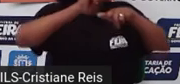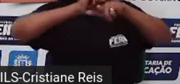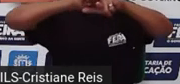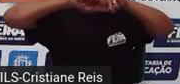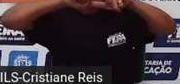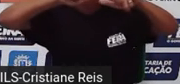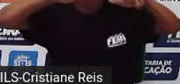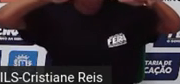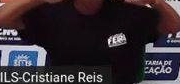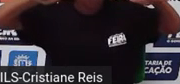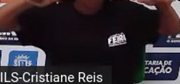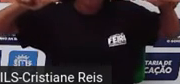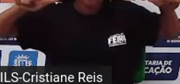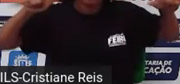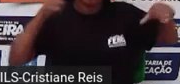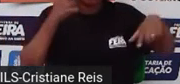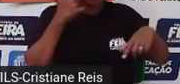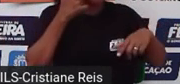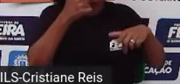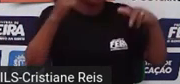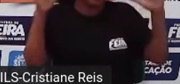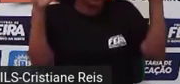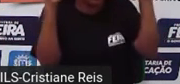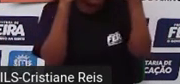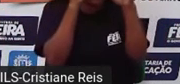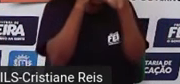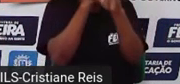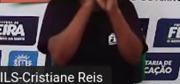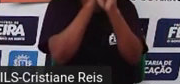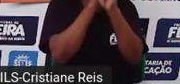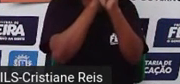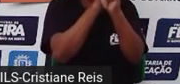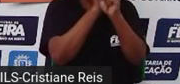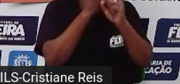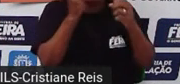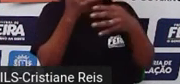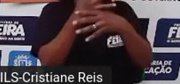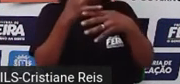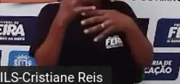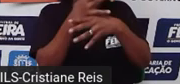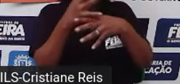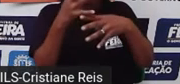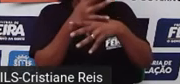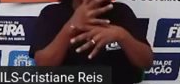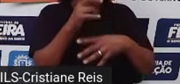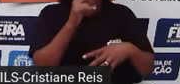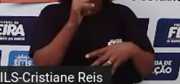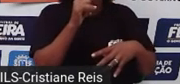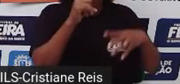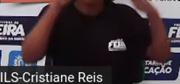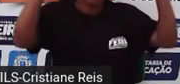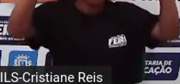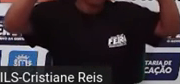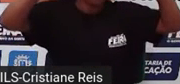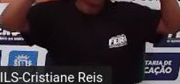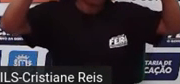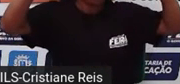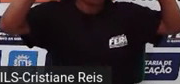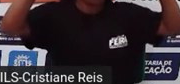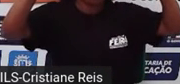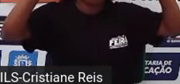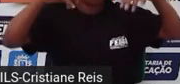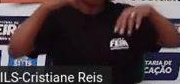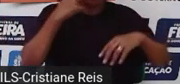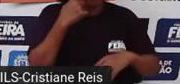nada até parece que nem tem nada lá atrás mas tem gente olha como as cidades elas ficam né com essas chuvas aí porque elas vem rapidamente